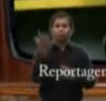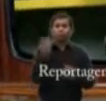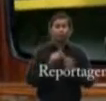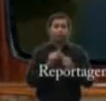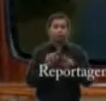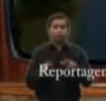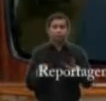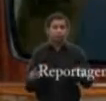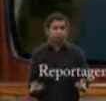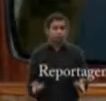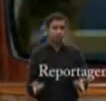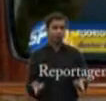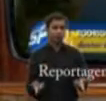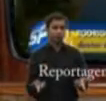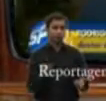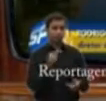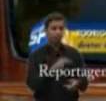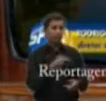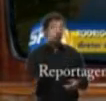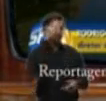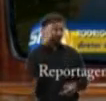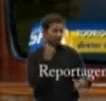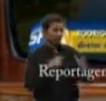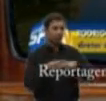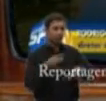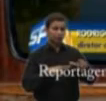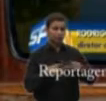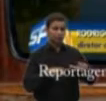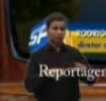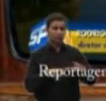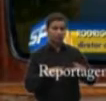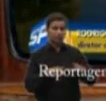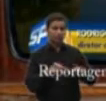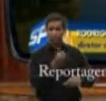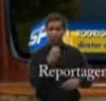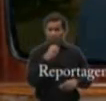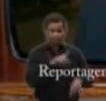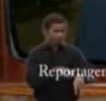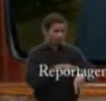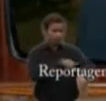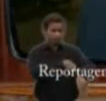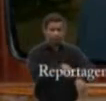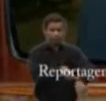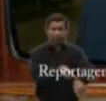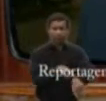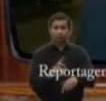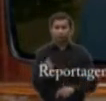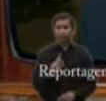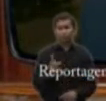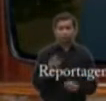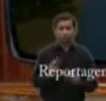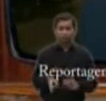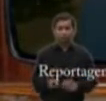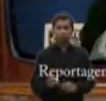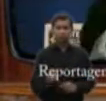numa equipe. Eles realmente são mais dedicados, a frequência deles é muito boa, eles entram e saem na hora certa e